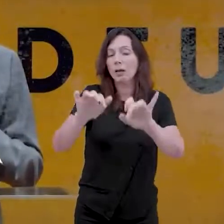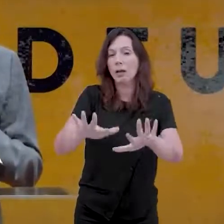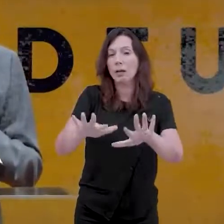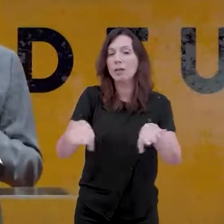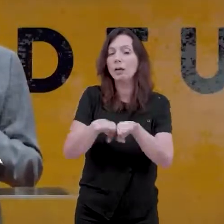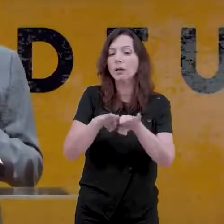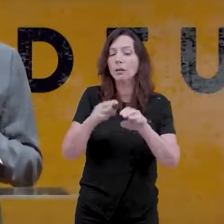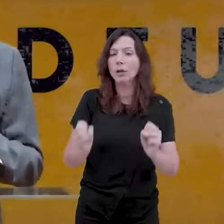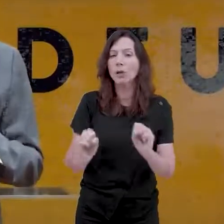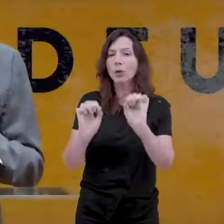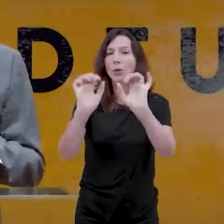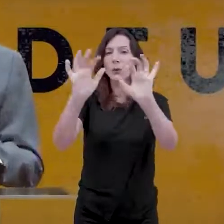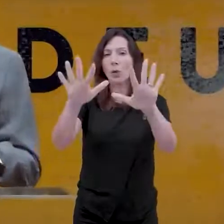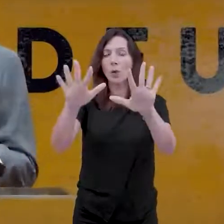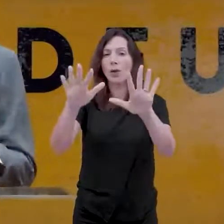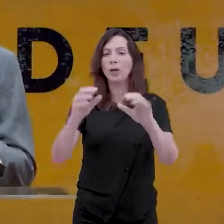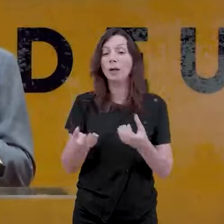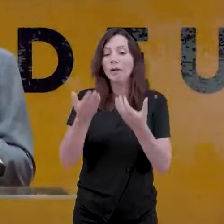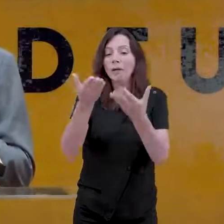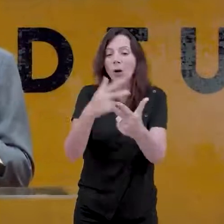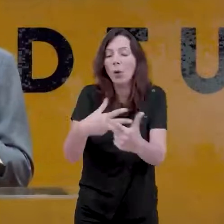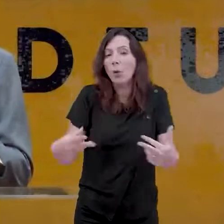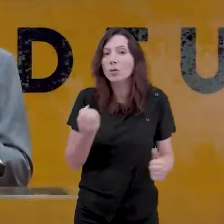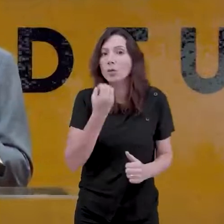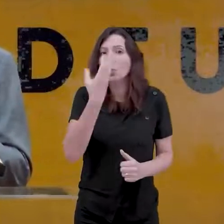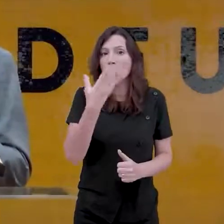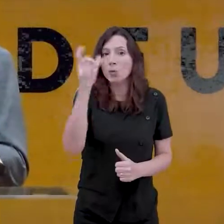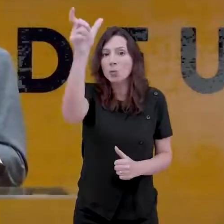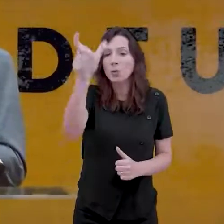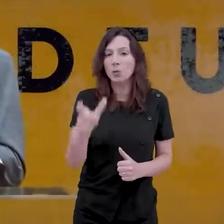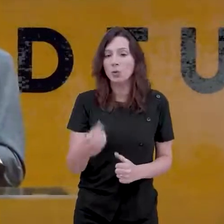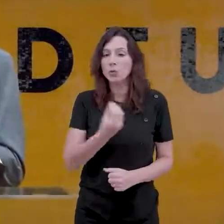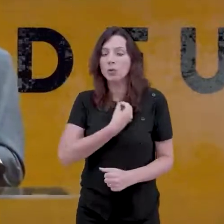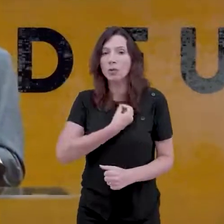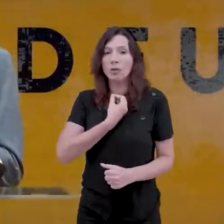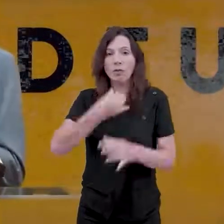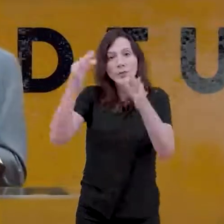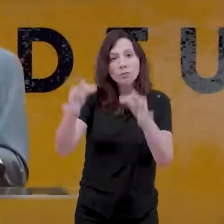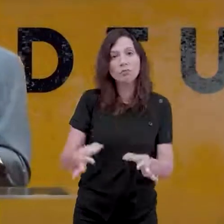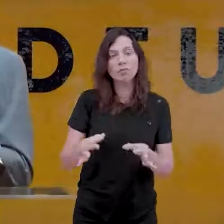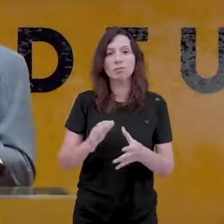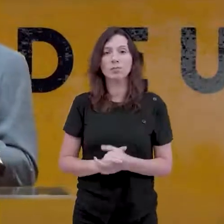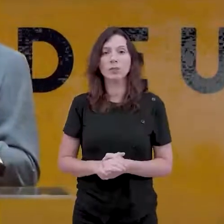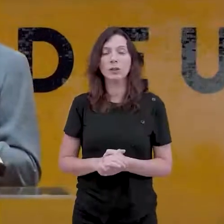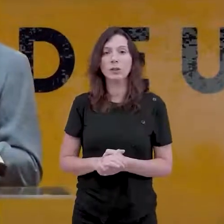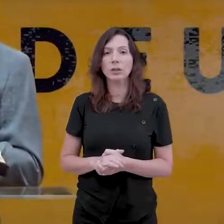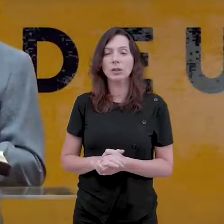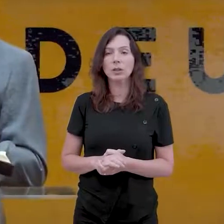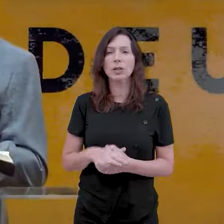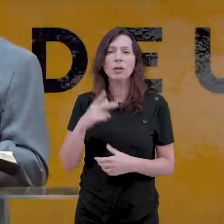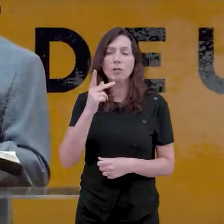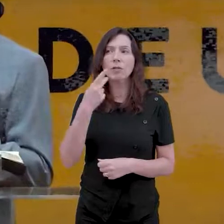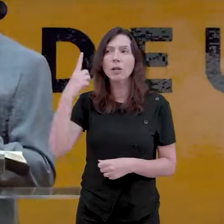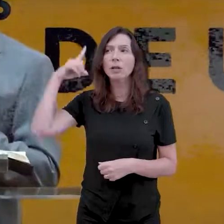bem sonega aos que andam retamente. Quando ele diz que Deus é sol, ele está dizendo o seguinte: